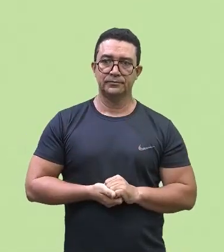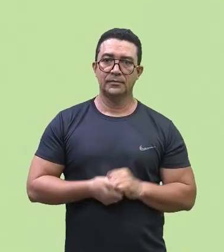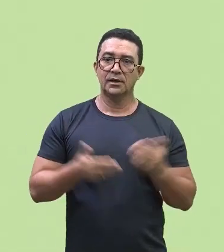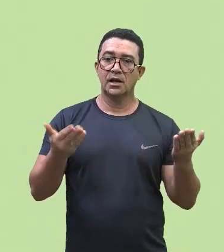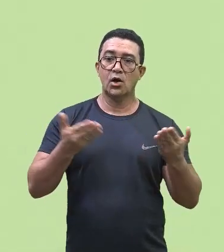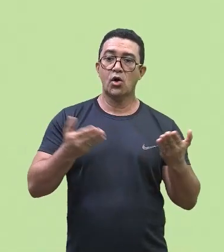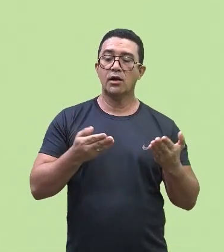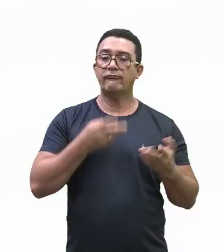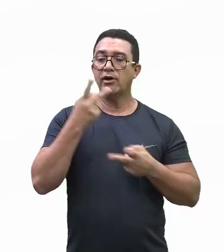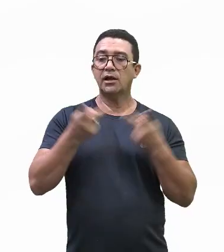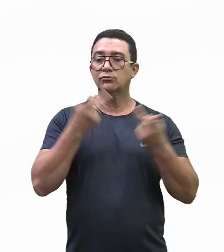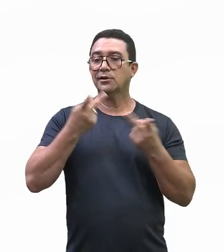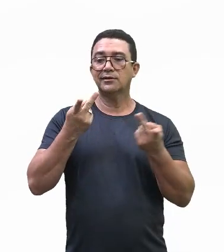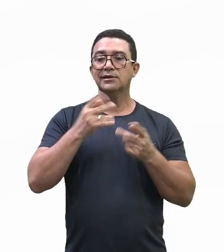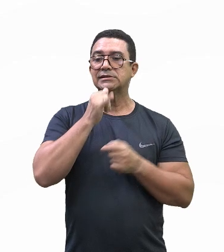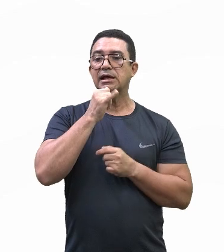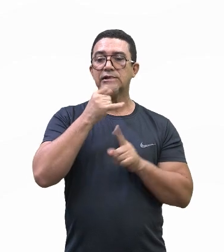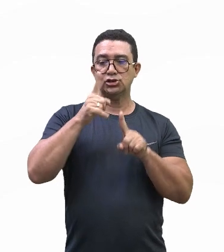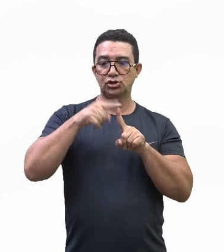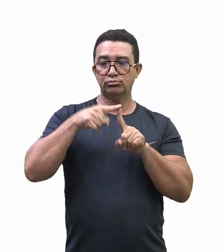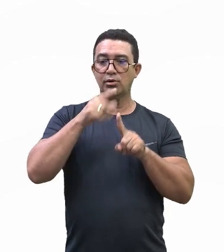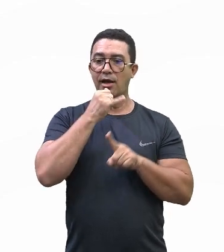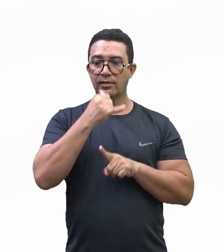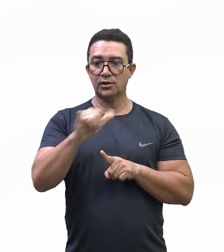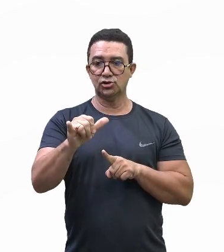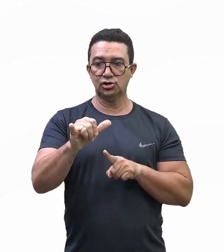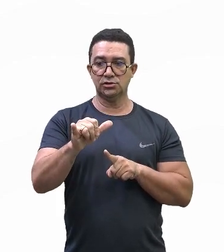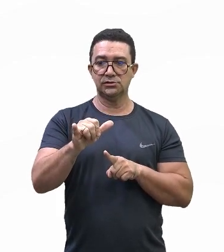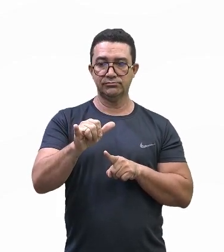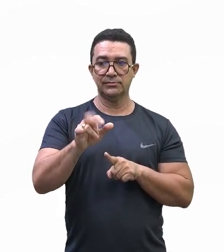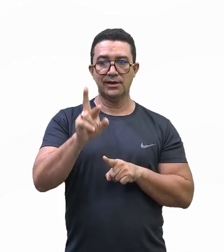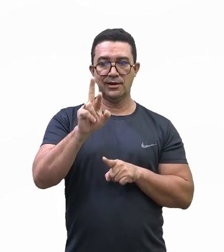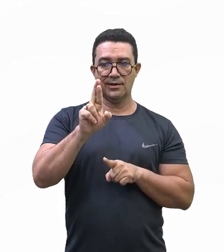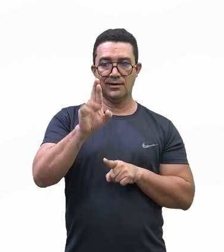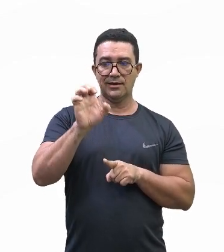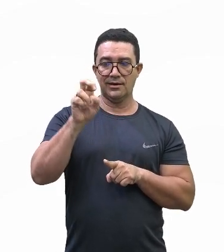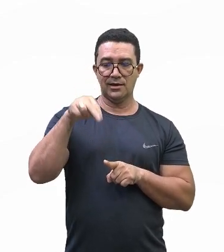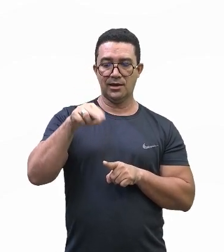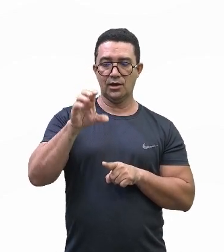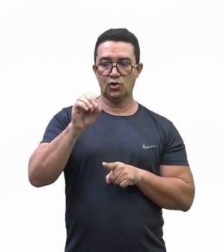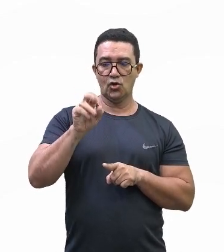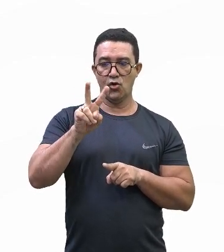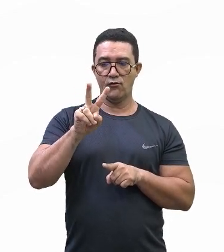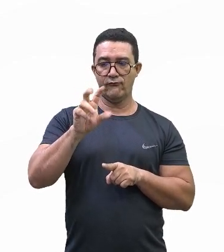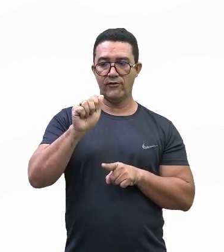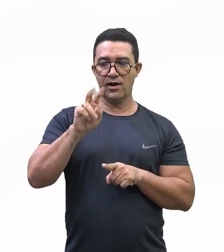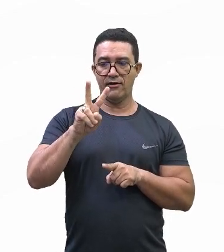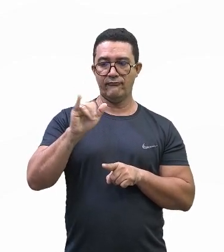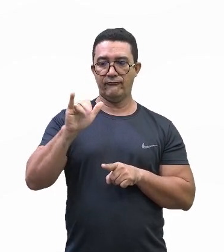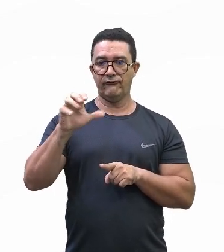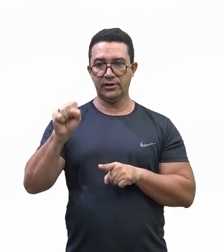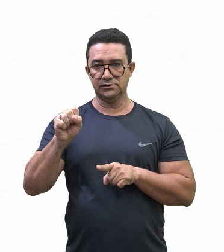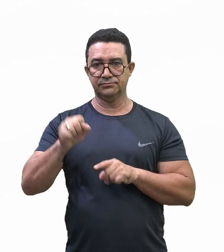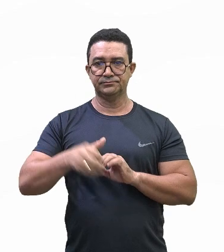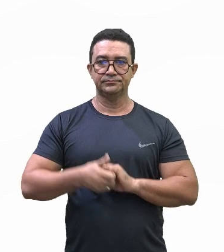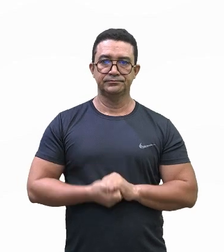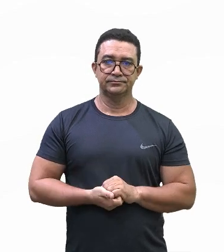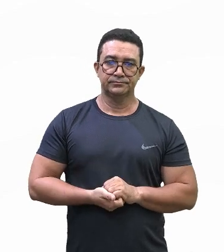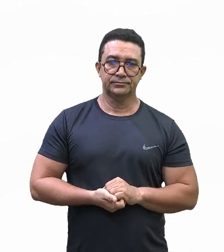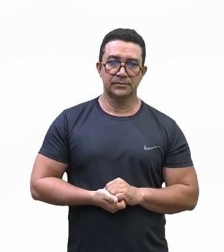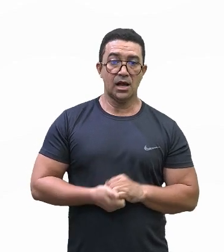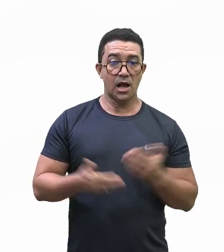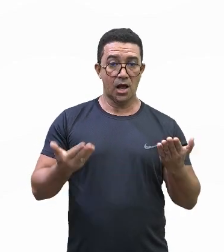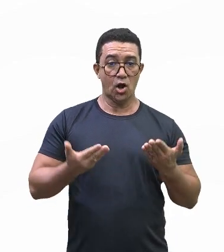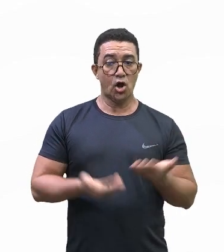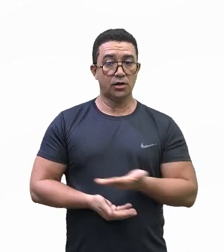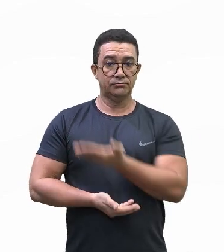das energias renováveis, tá? Então a gente já sabe o que são combustíveis renováveis e não renováveis, né? Agora a gente vai